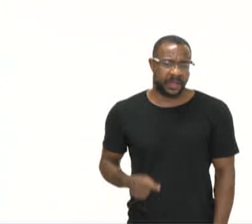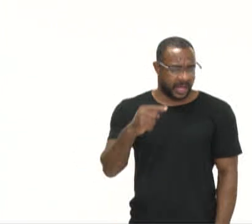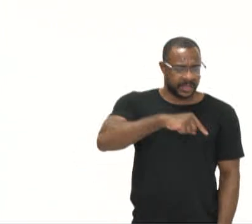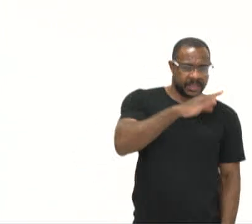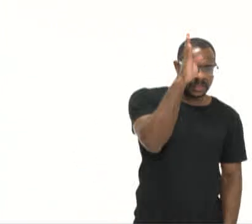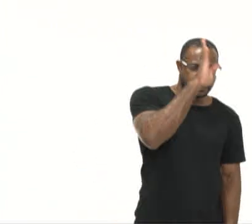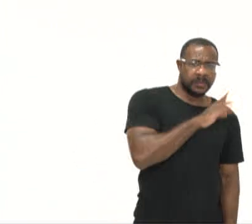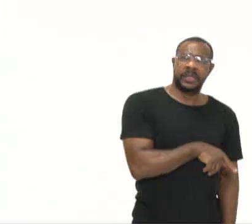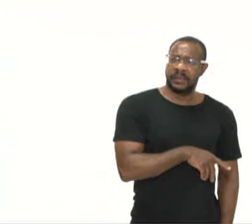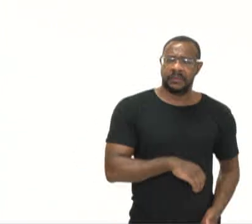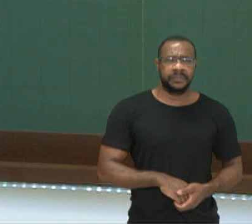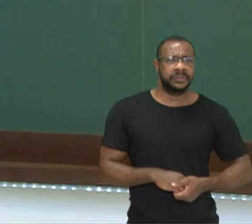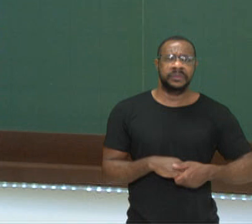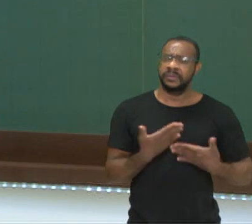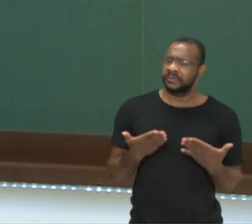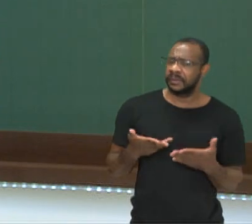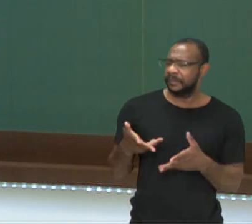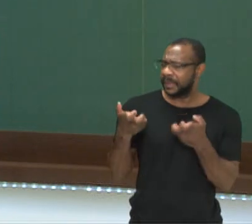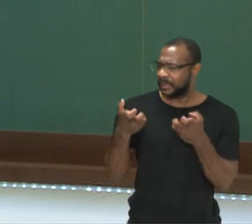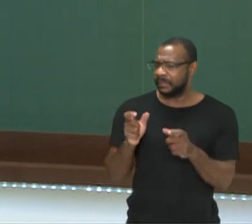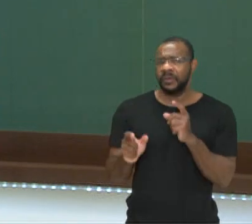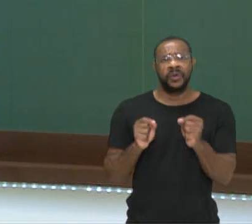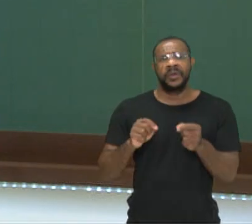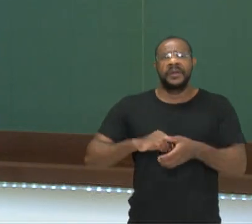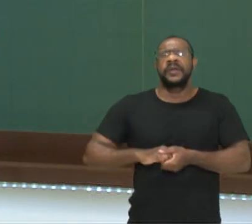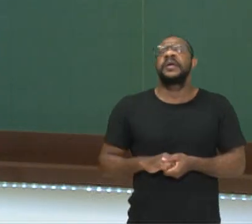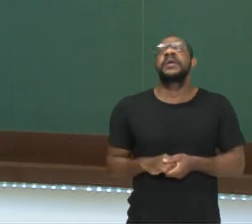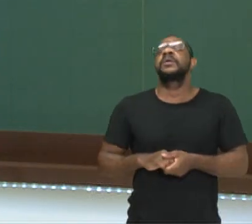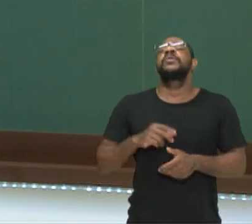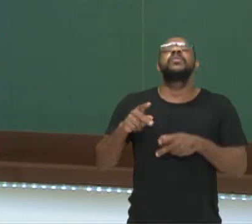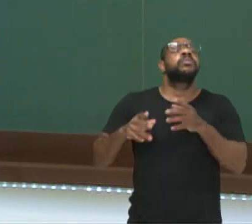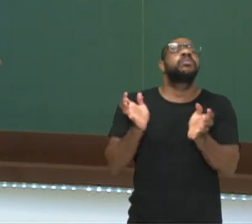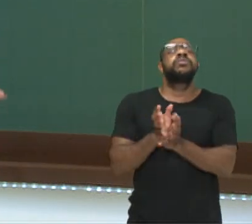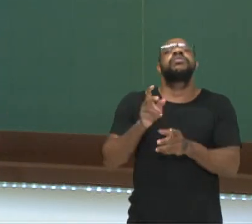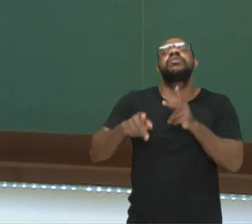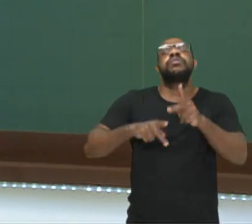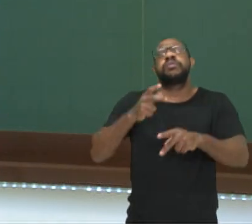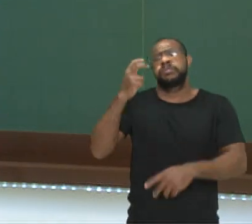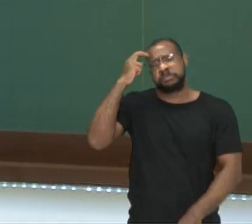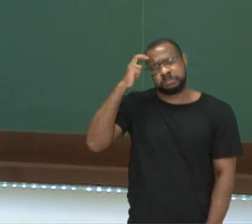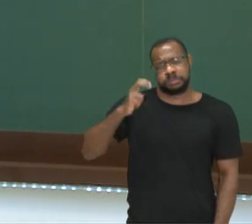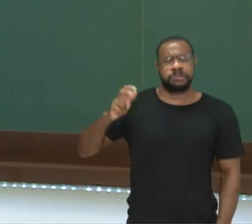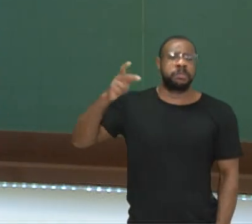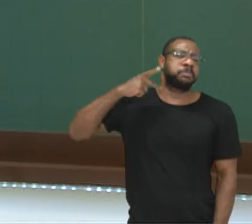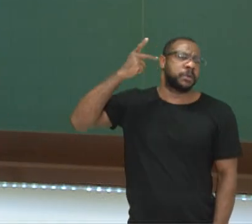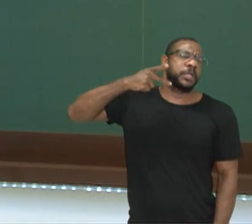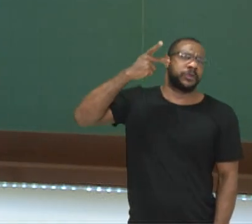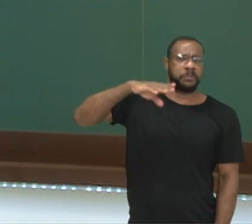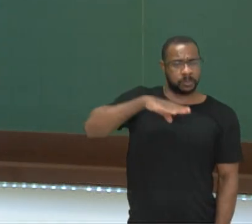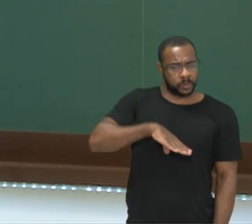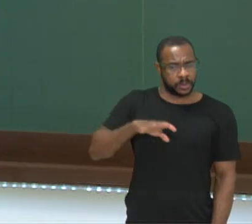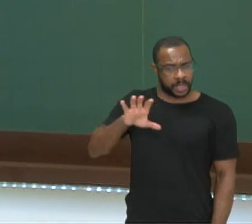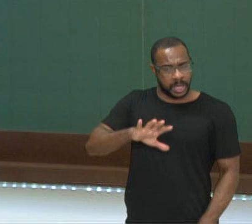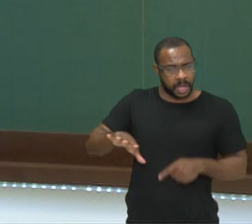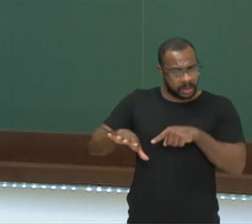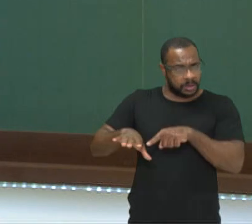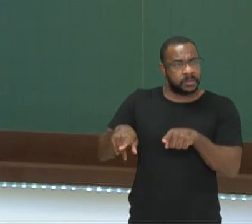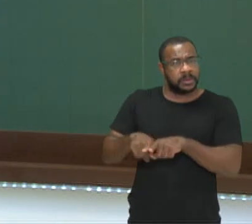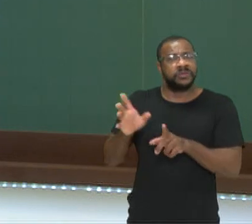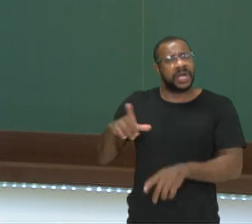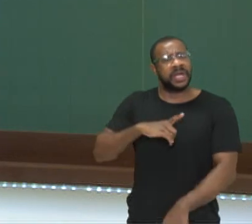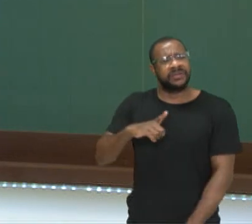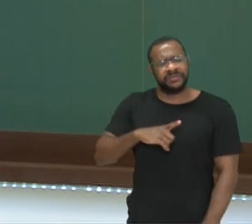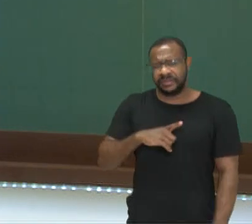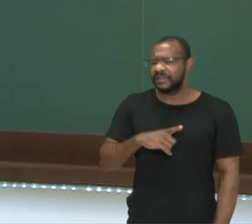luso-brasileiro. Então a gente já vê que parte da população ali, dos intelectuais e dos políticos portugueses, já tinham